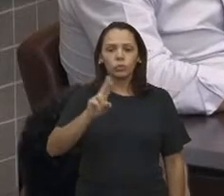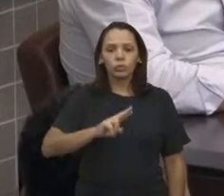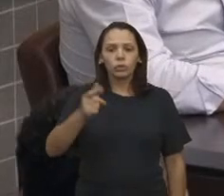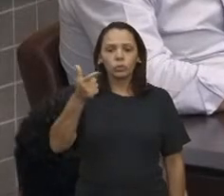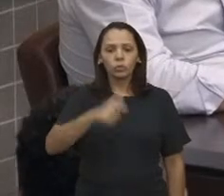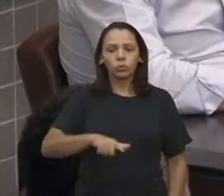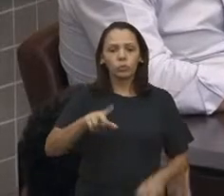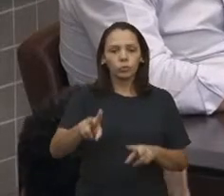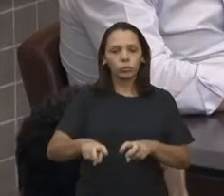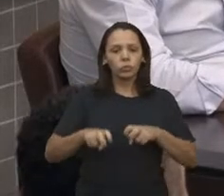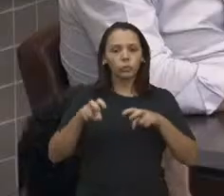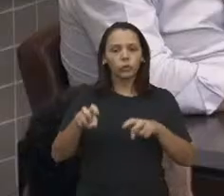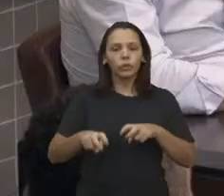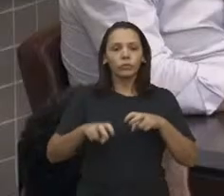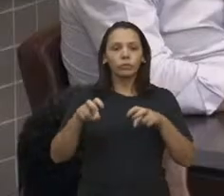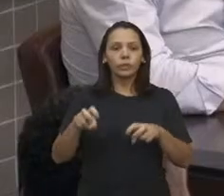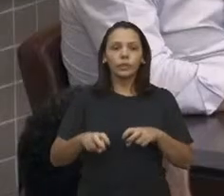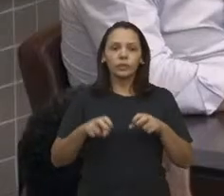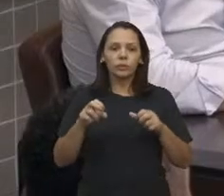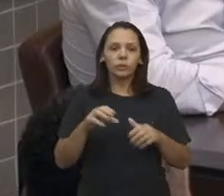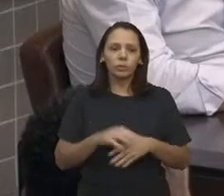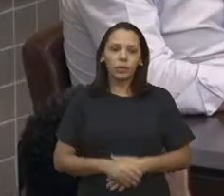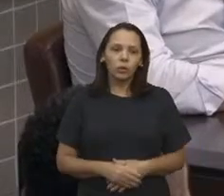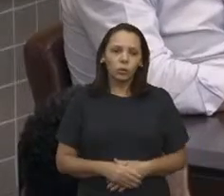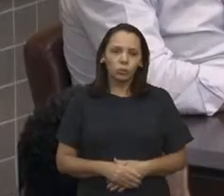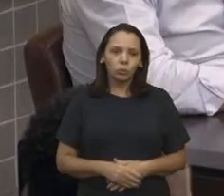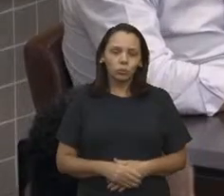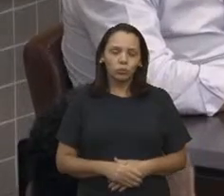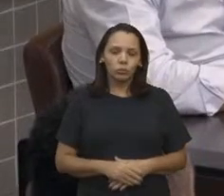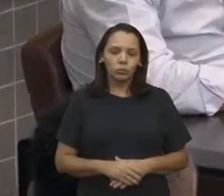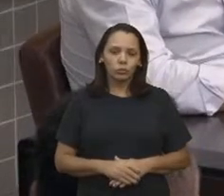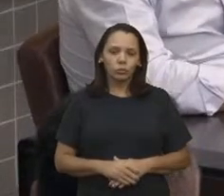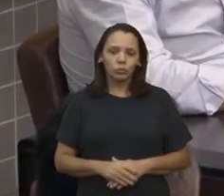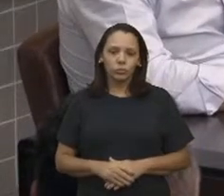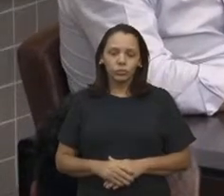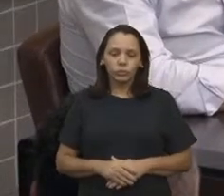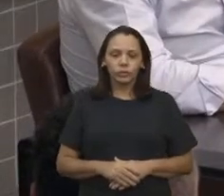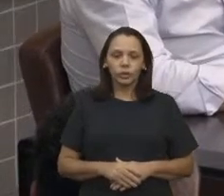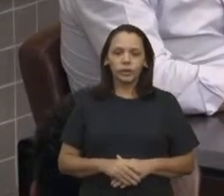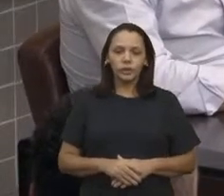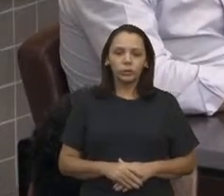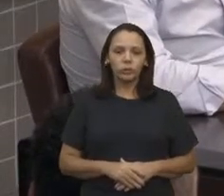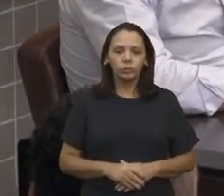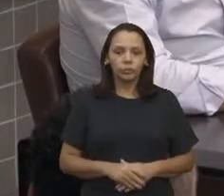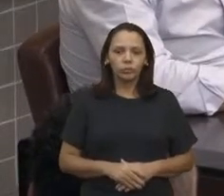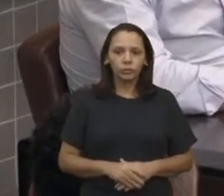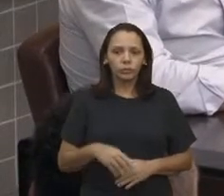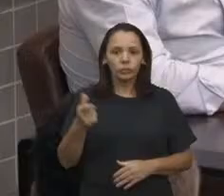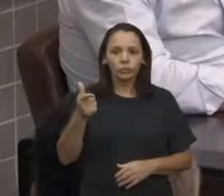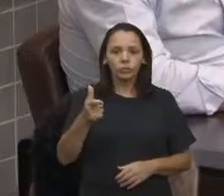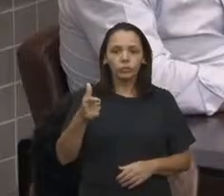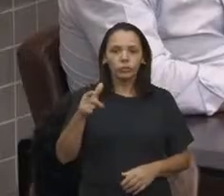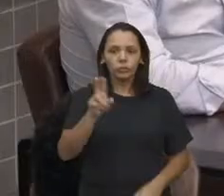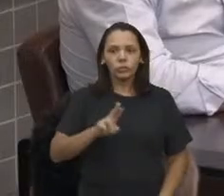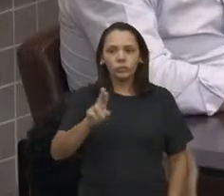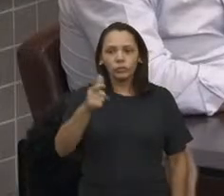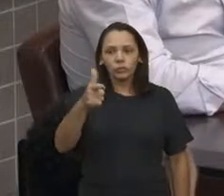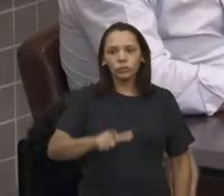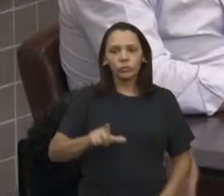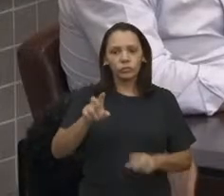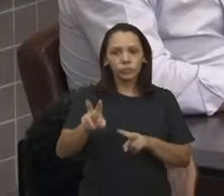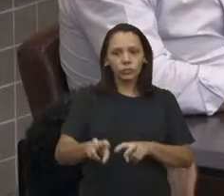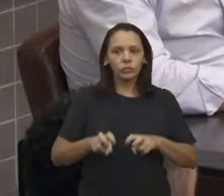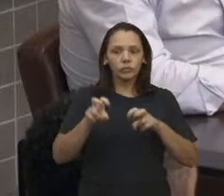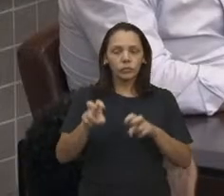para todo mundo saber que o material que entra no leve, ele foi 100% reciclado e reutilizado, tanto na estrada